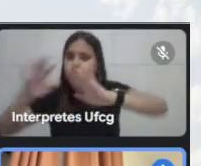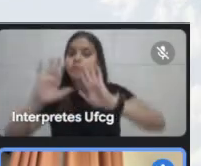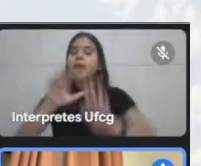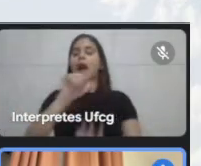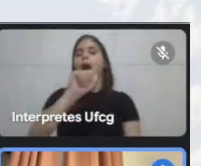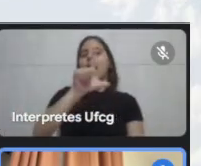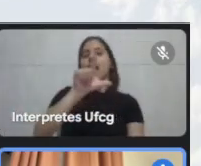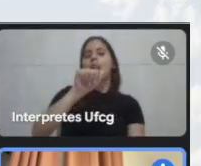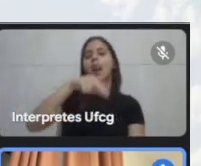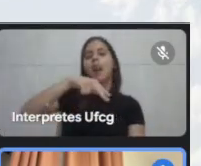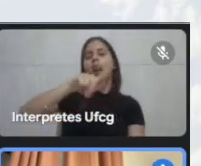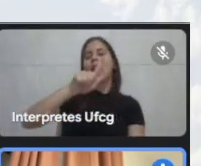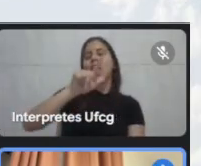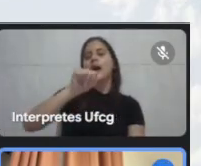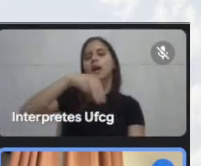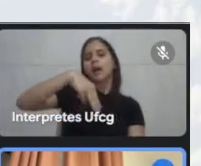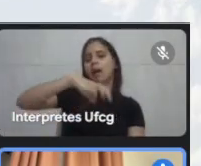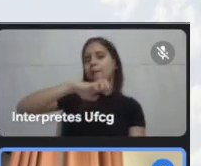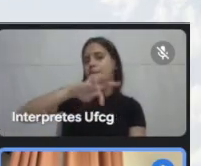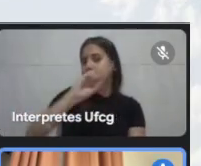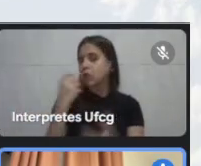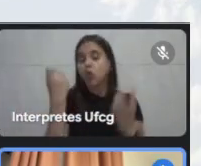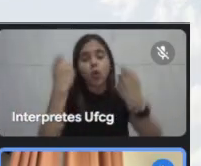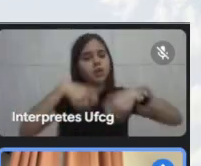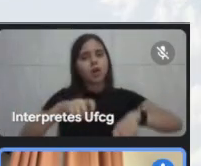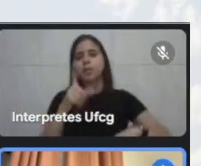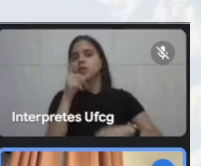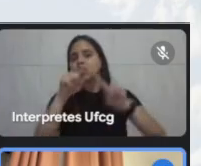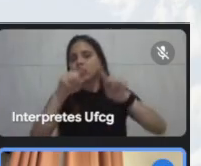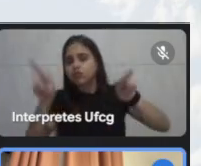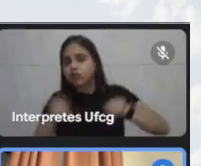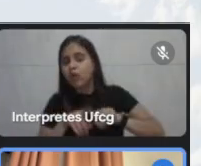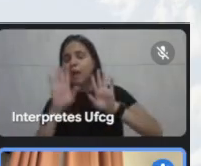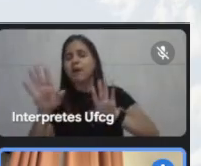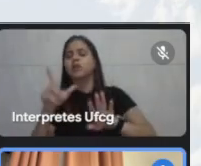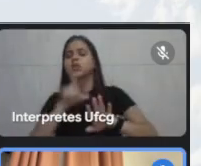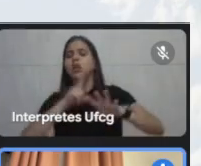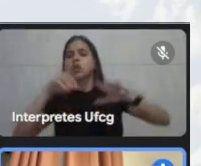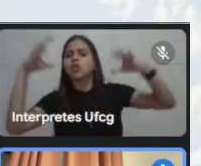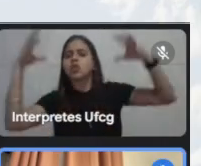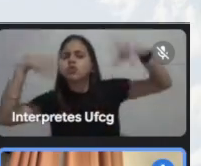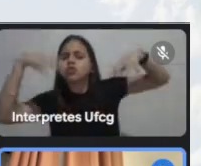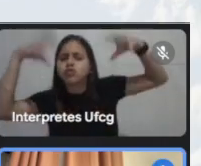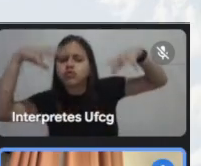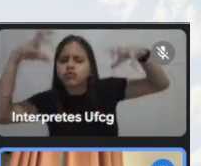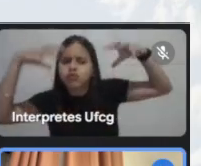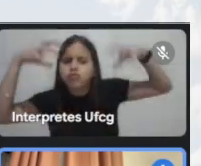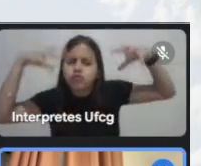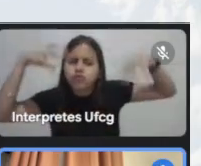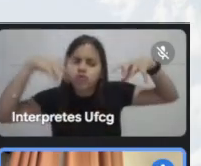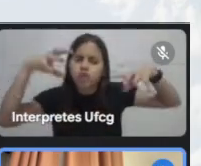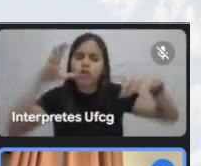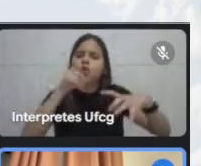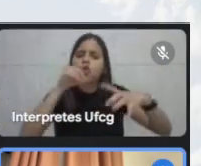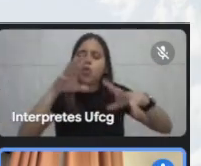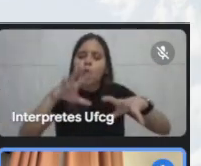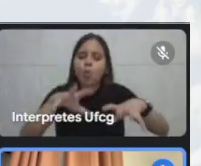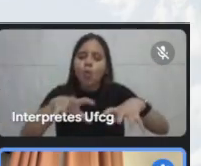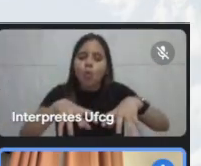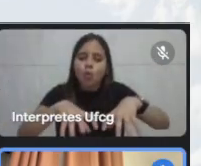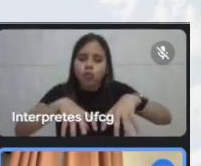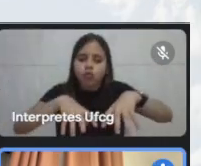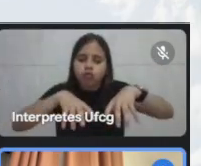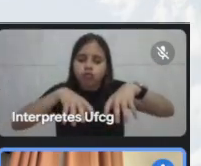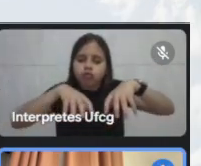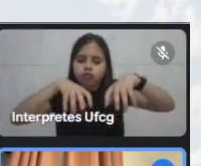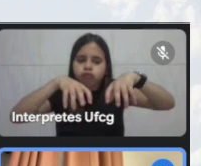não necessariamente vai existir um rio ou um riacho, mas aquela água vai se concentrar, muitas vezes por conta da declividade, do processo de escoamento, e vai